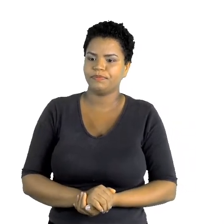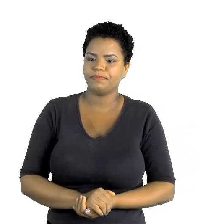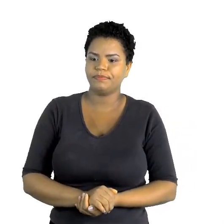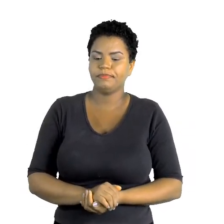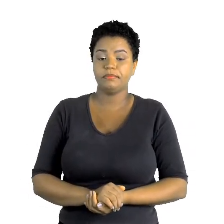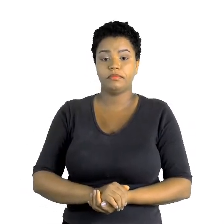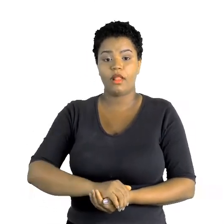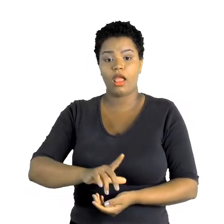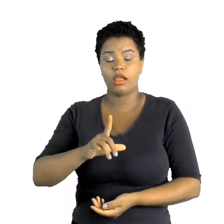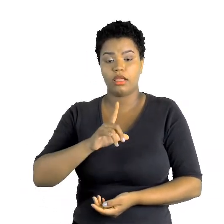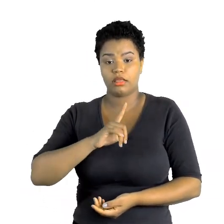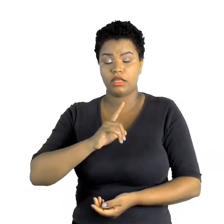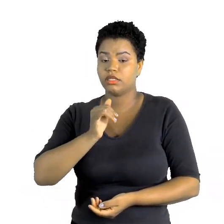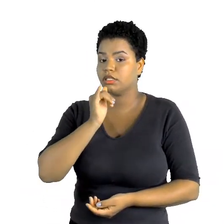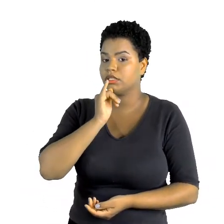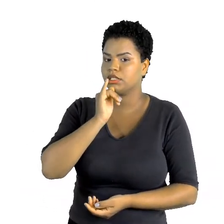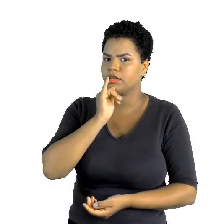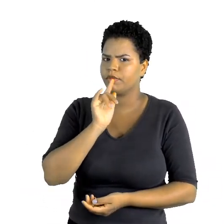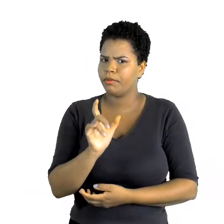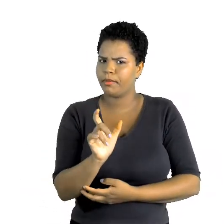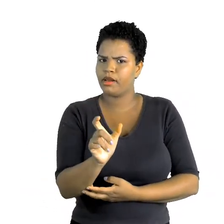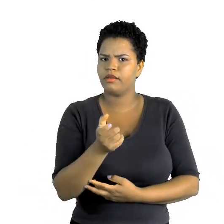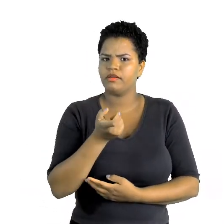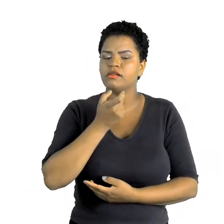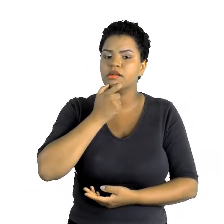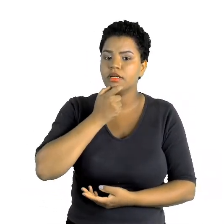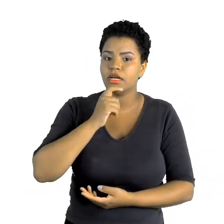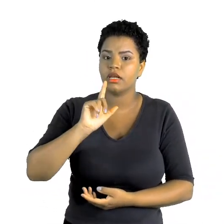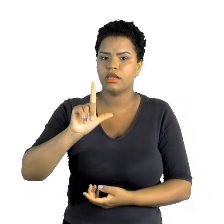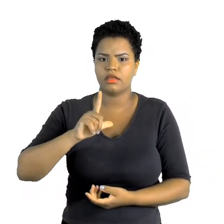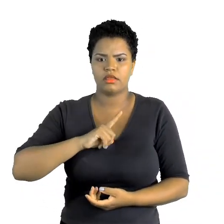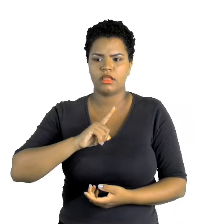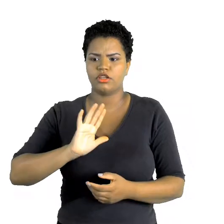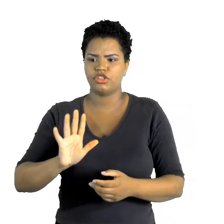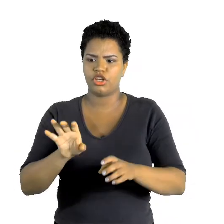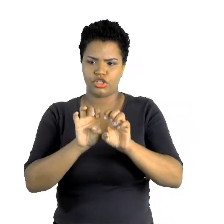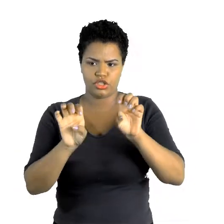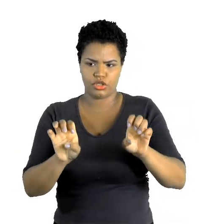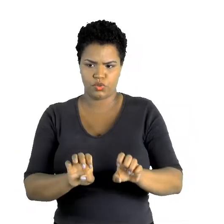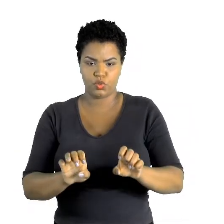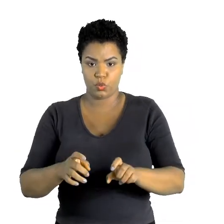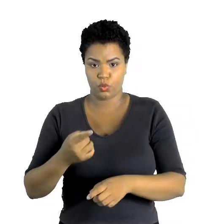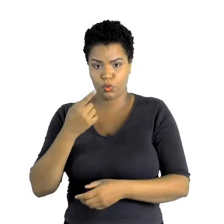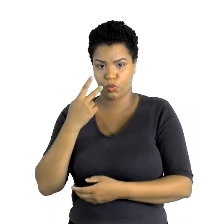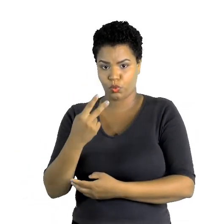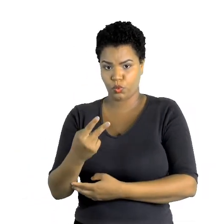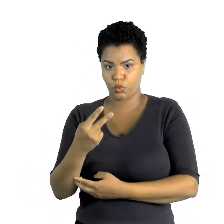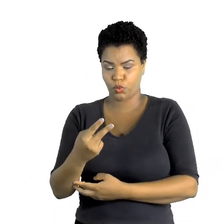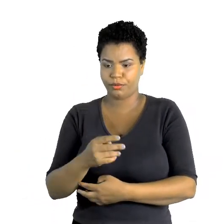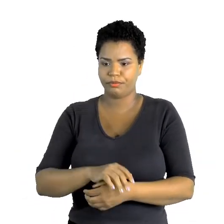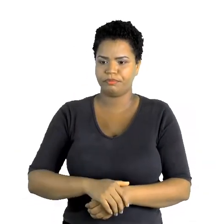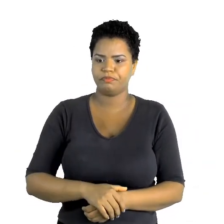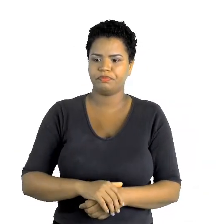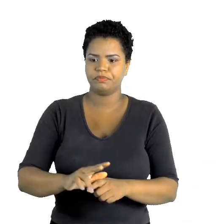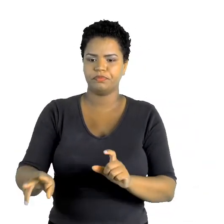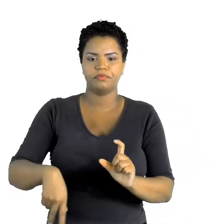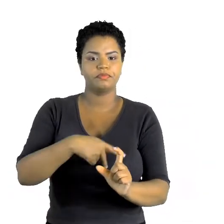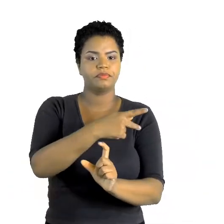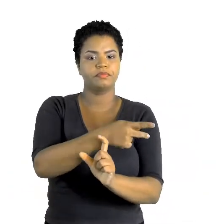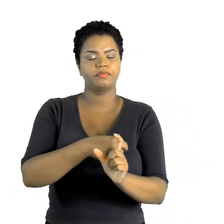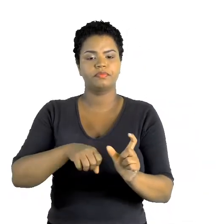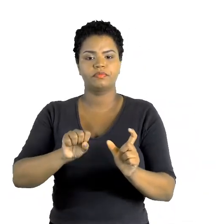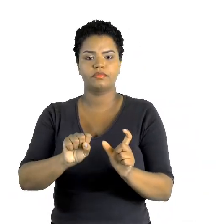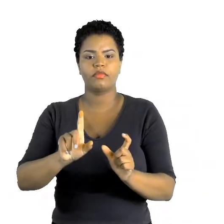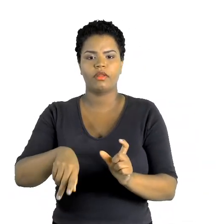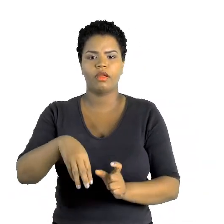exemplo de uma palavra na língua inglesa que já tem essas duas estruturas, ok? Então, o prefixo e o sufixo são morfemas,